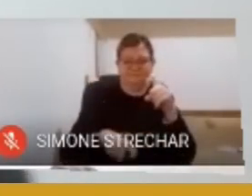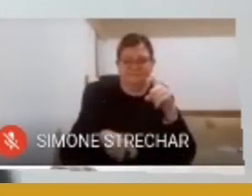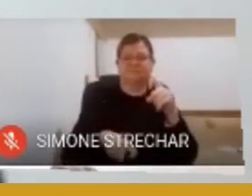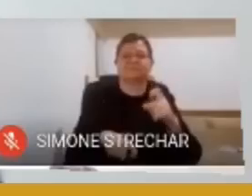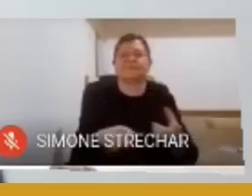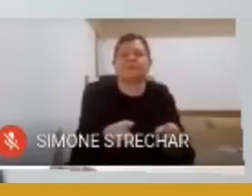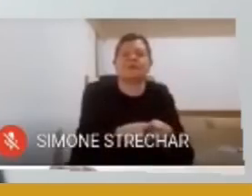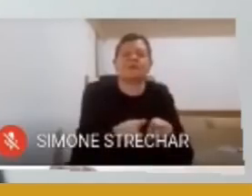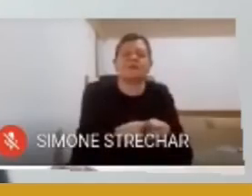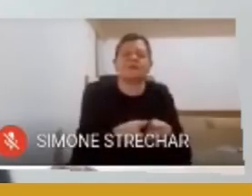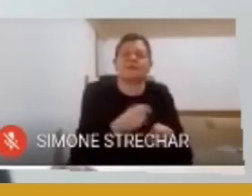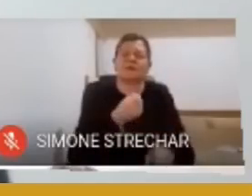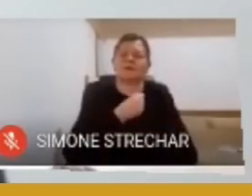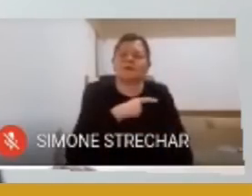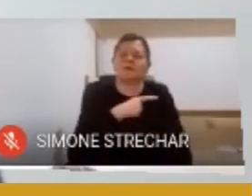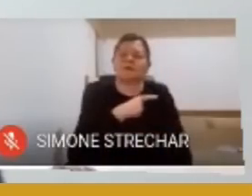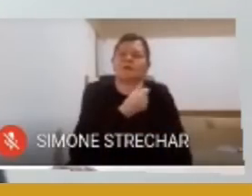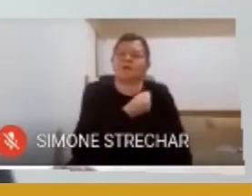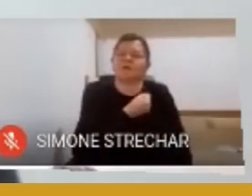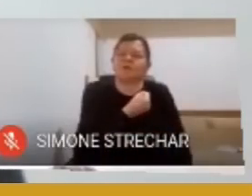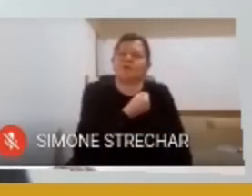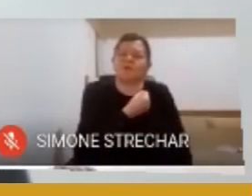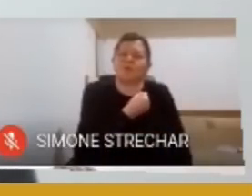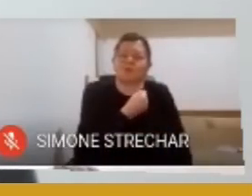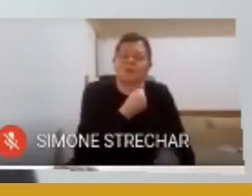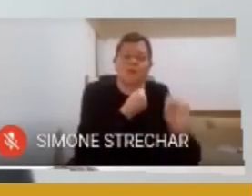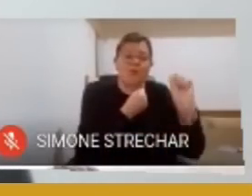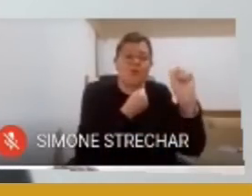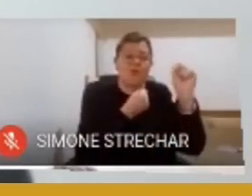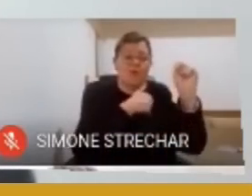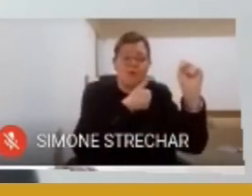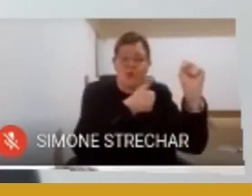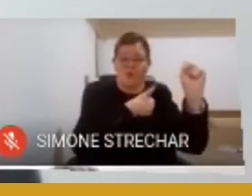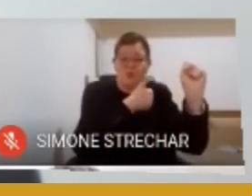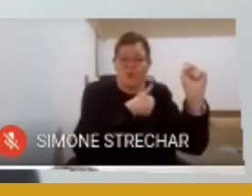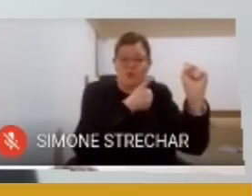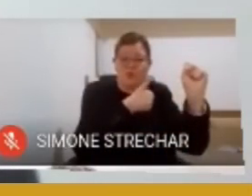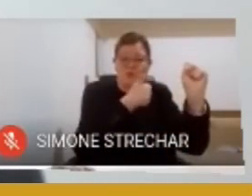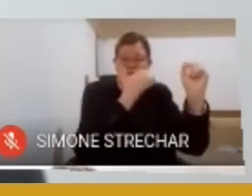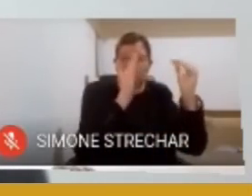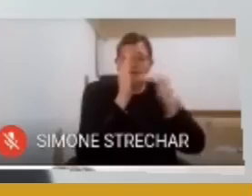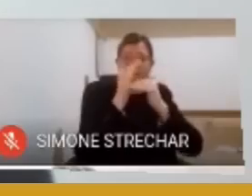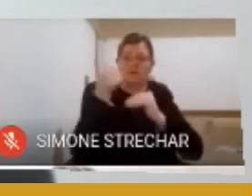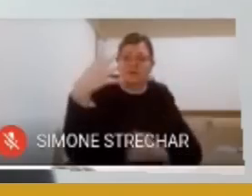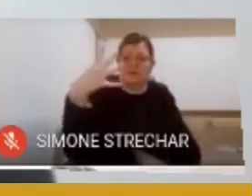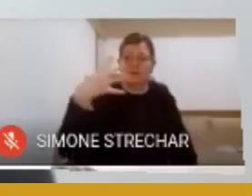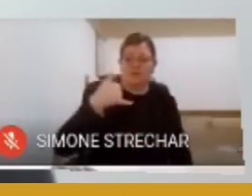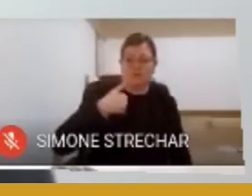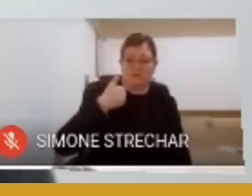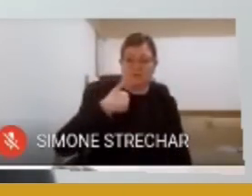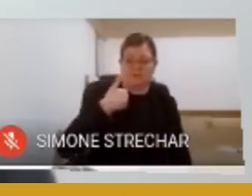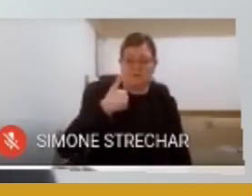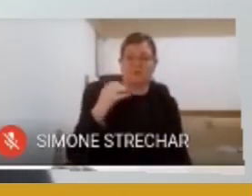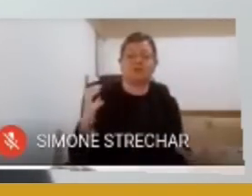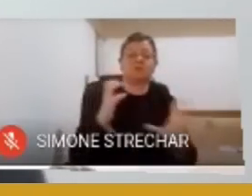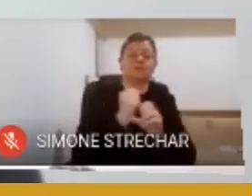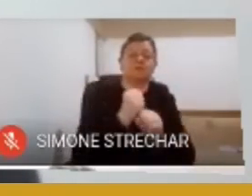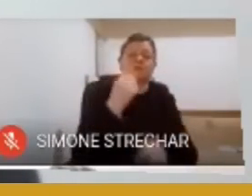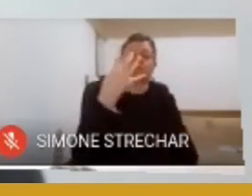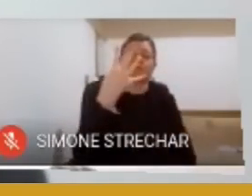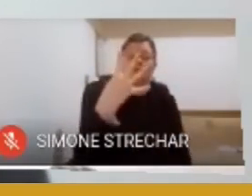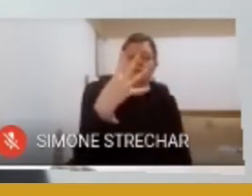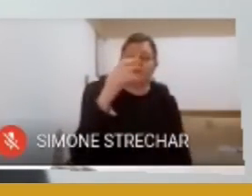14 anos, que corresponde a 40% dos casos de violência sexual que chegaram às autoridades. E de